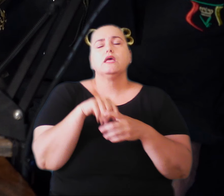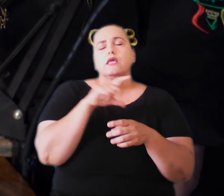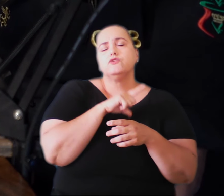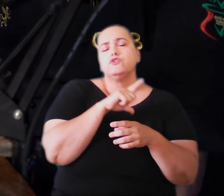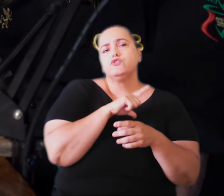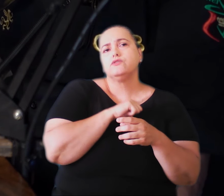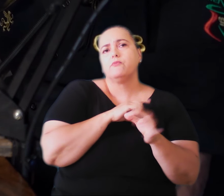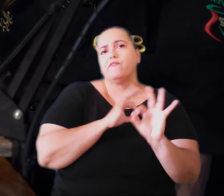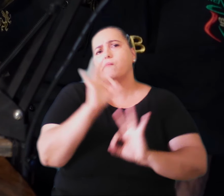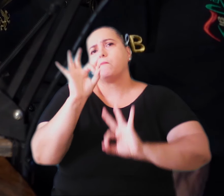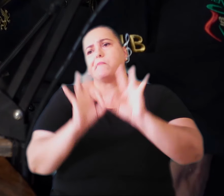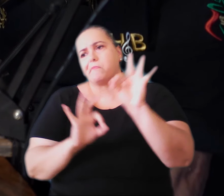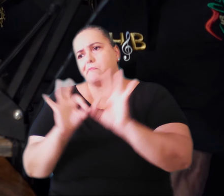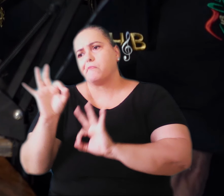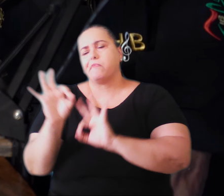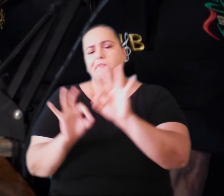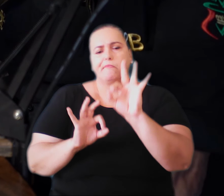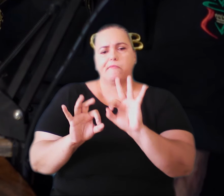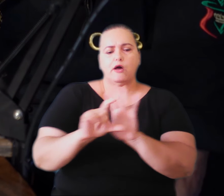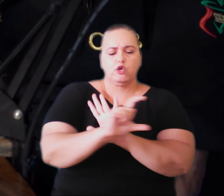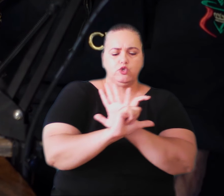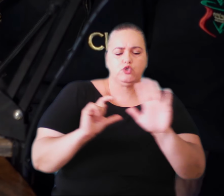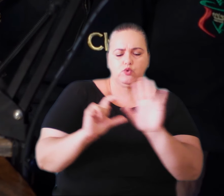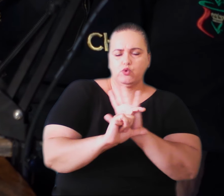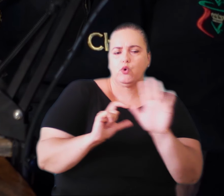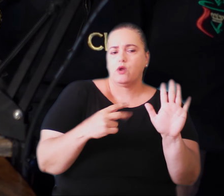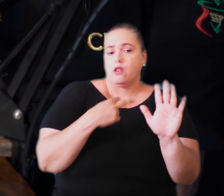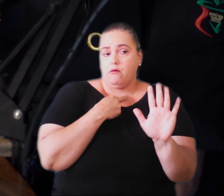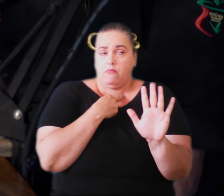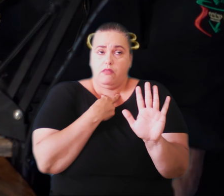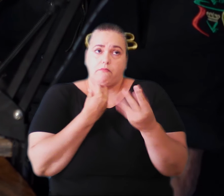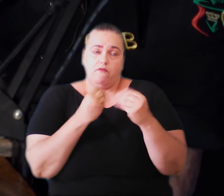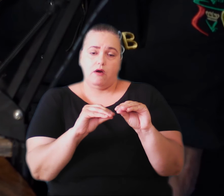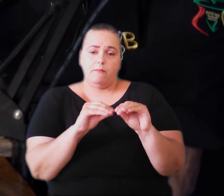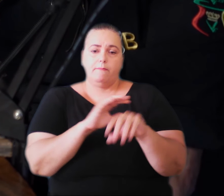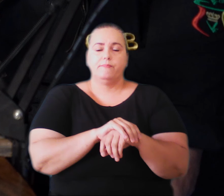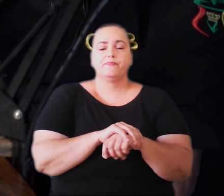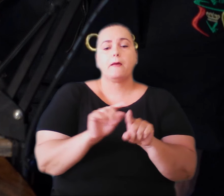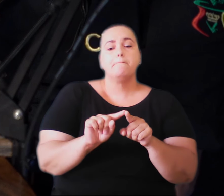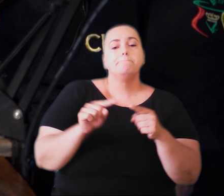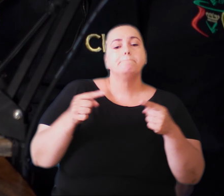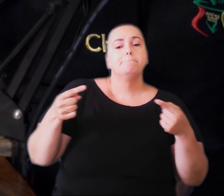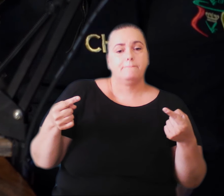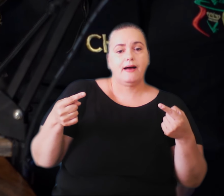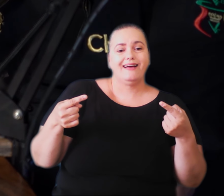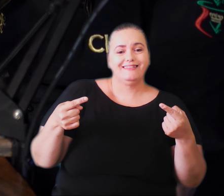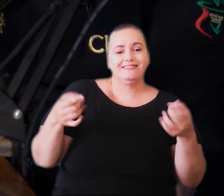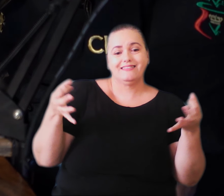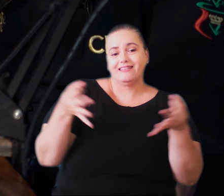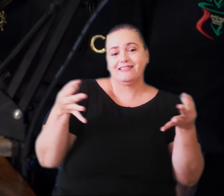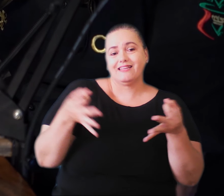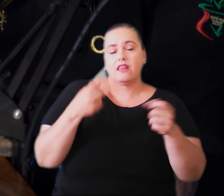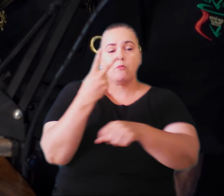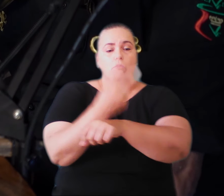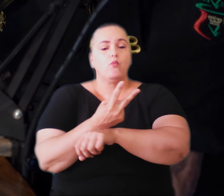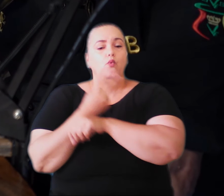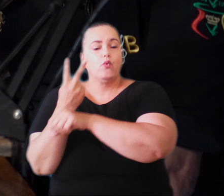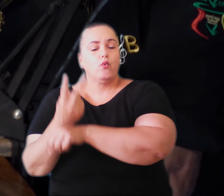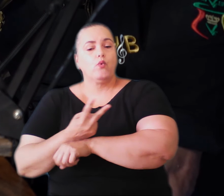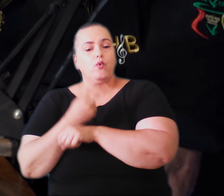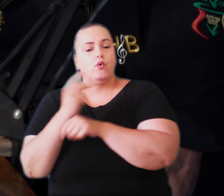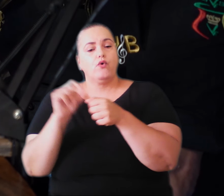foi um negócio de autor, de coisa que nós não podemos deixar, né? Mas. Então a gente procurou, mas